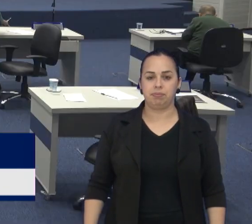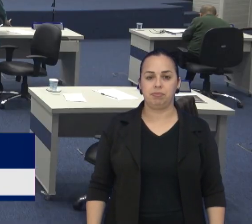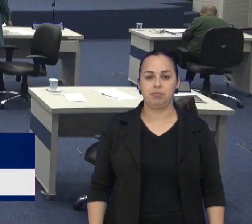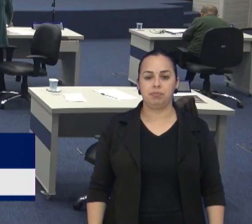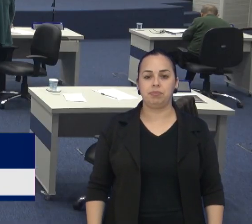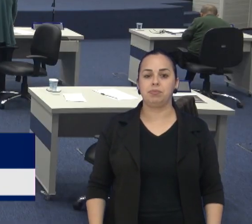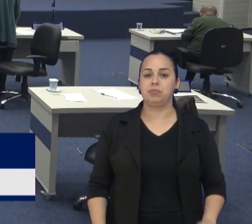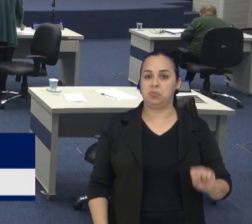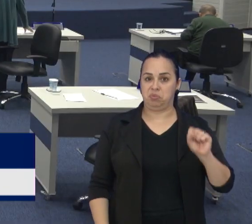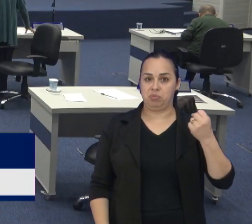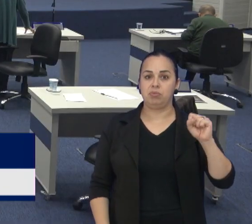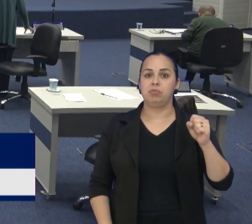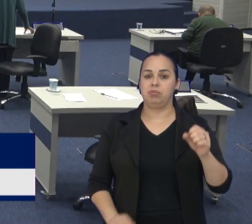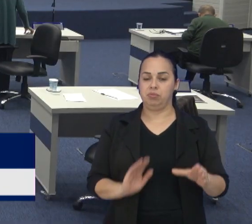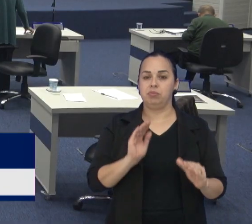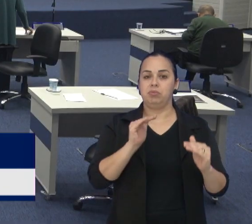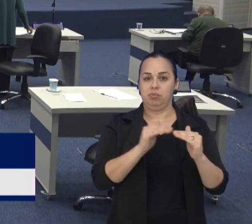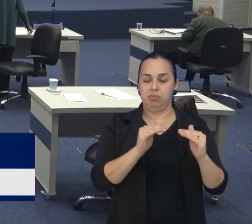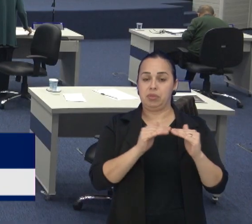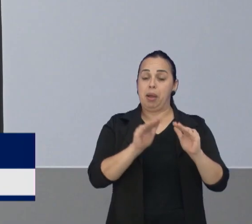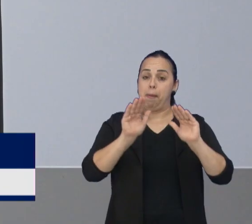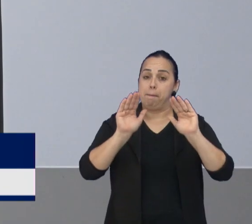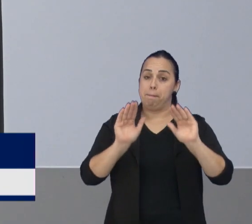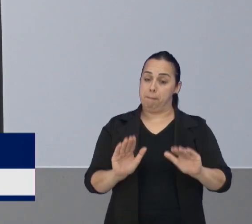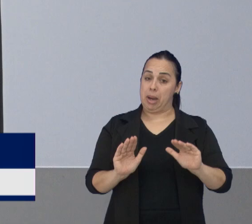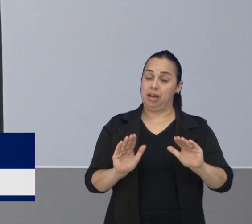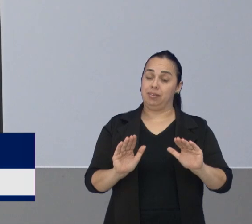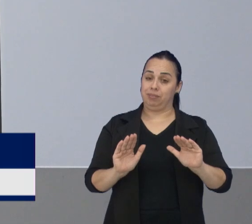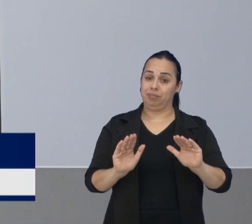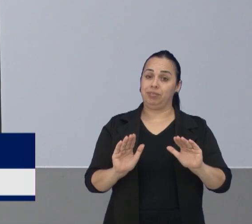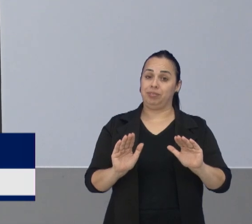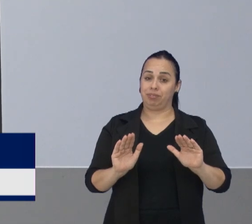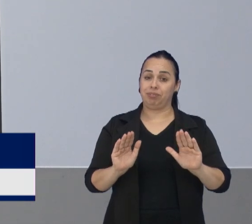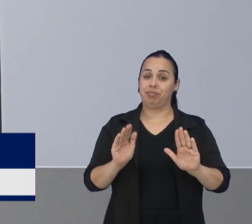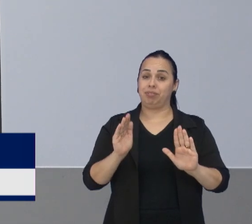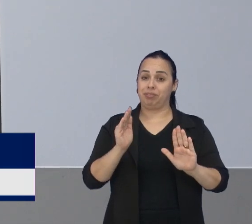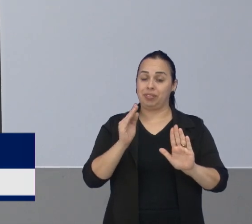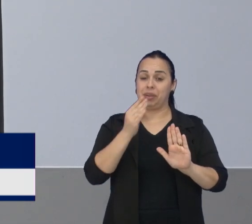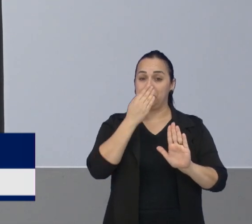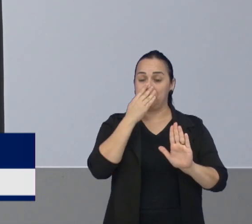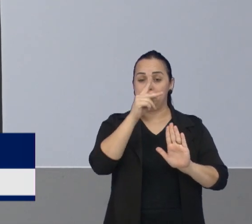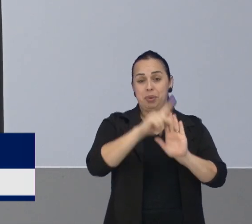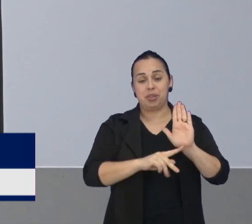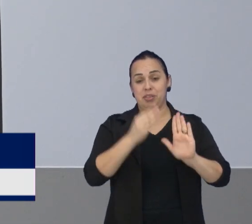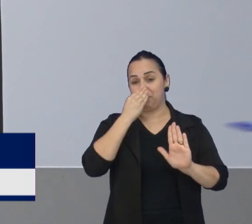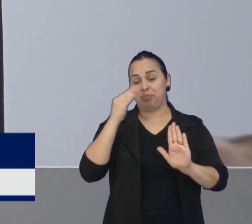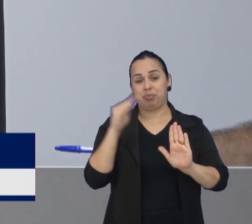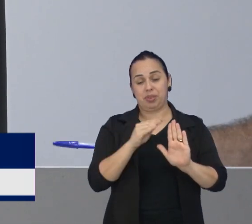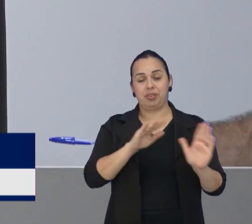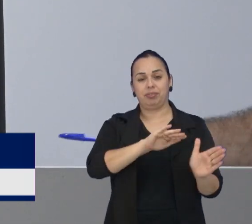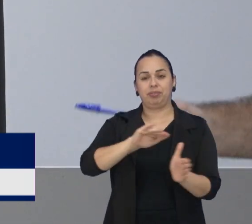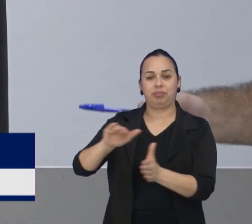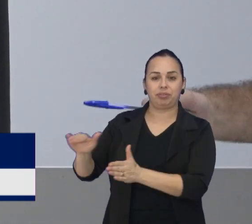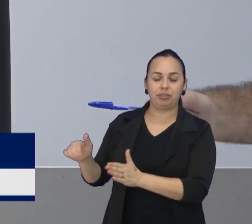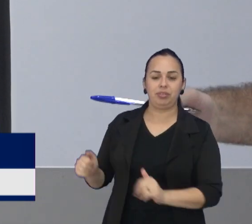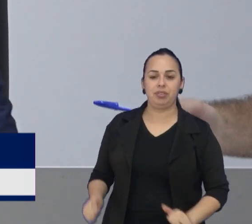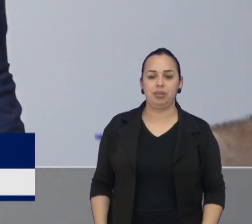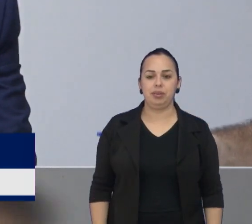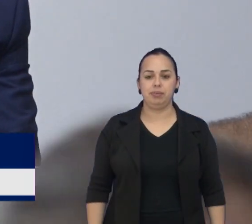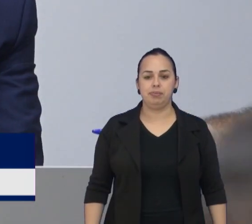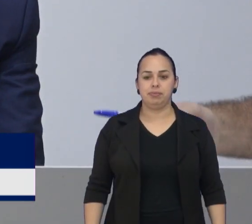votos favoráveis, senhor presidente. Com 8 votos favoráveis, o projeto está rejeitado. Em discussão,